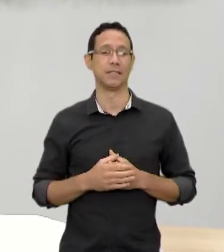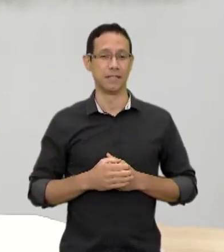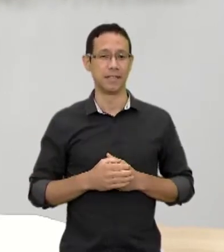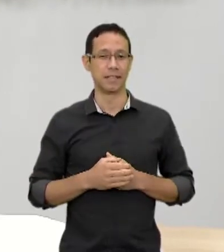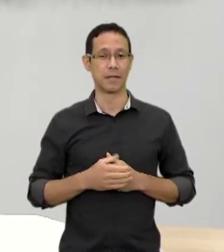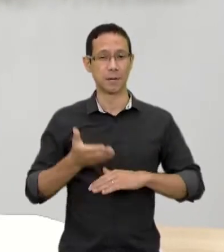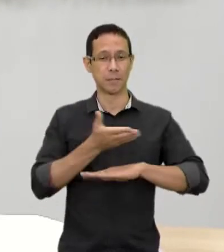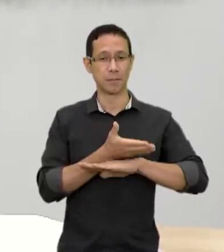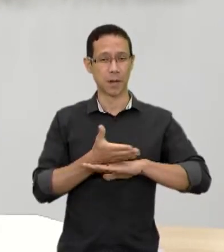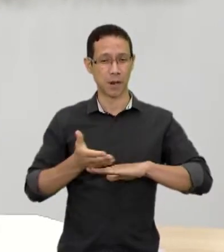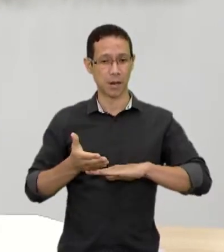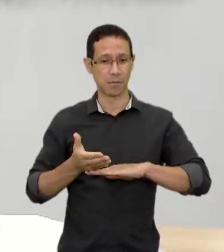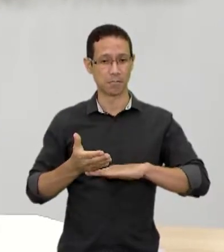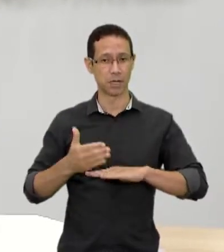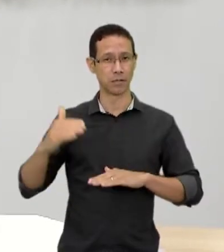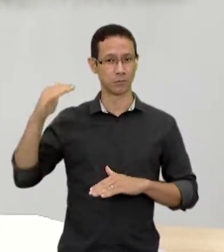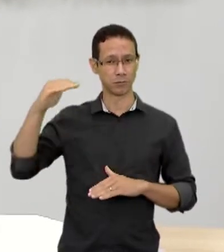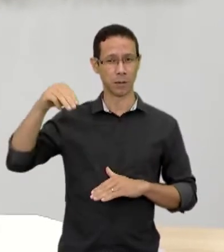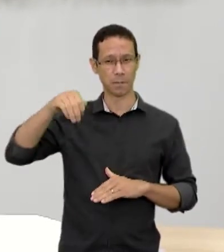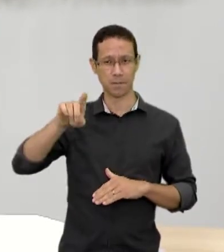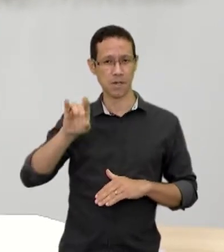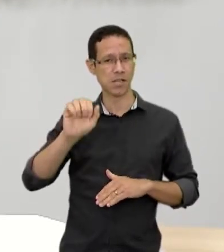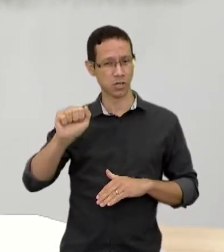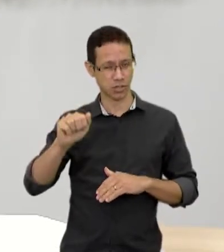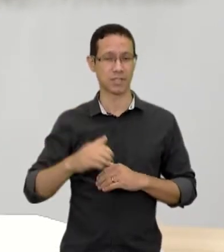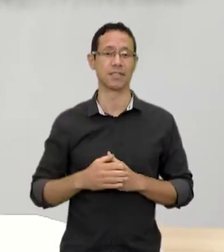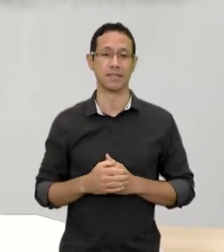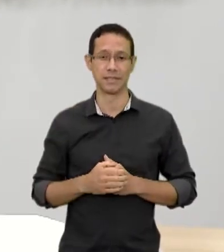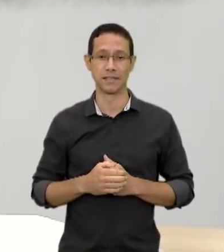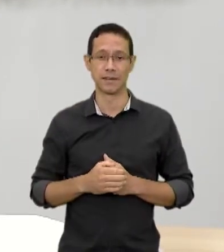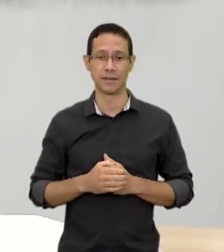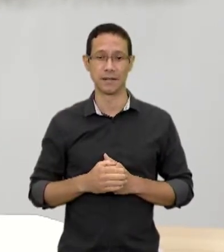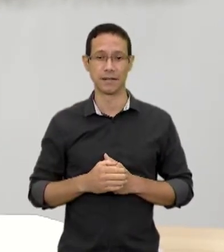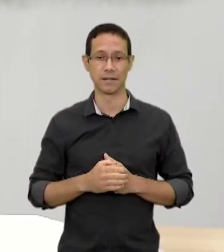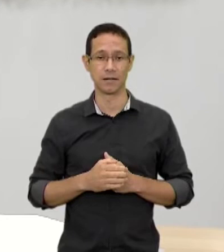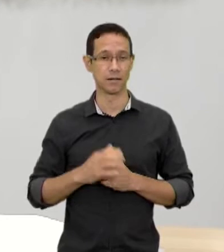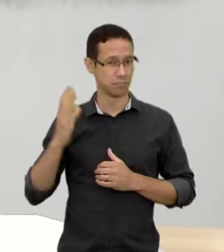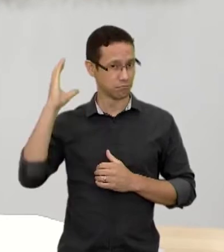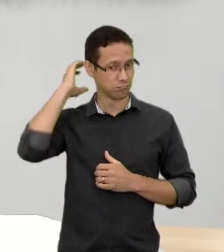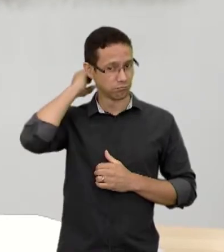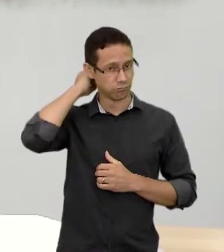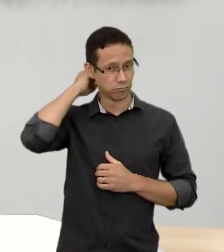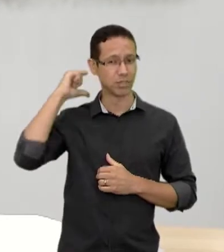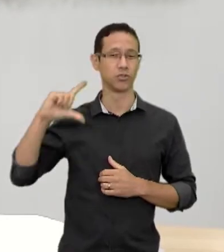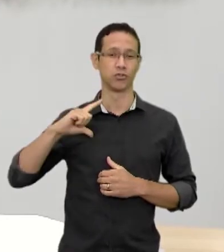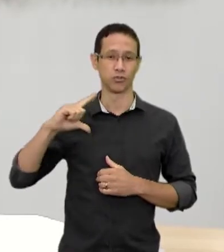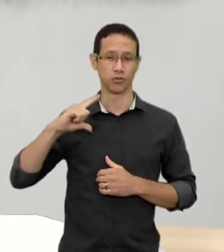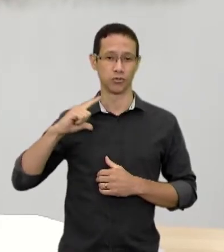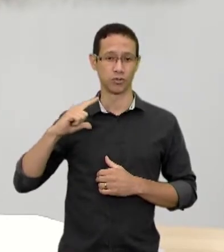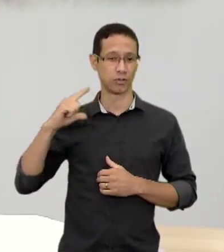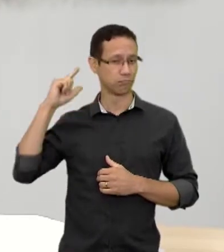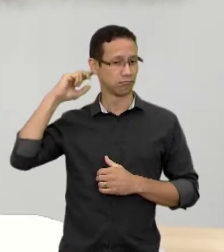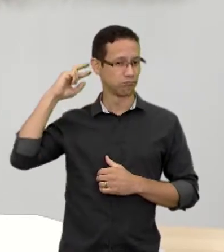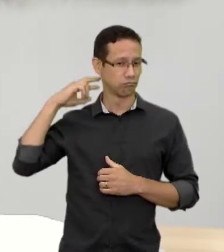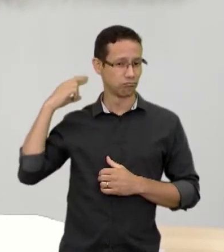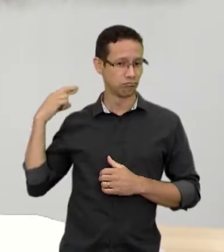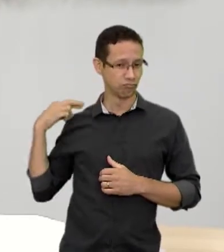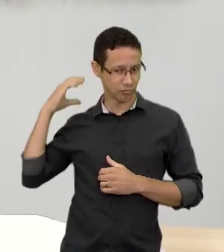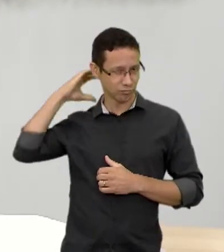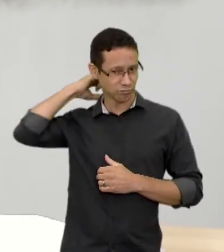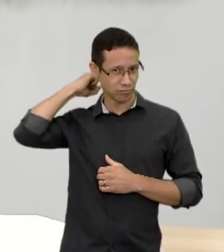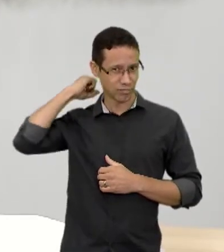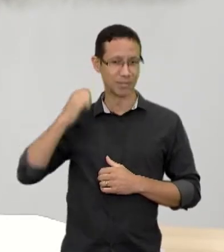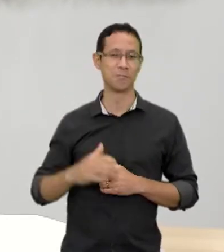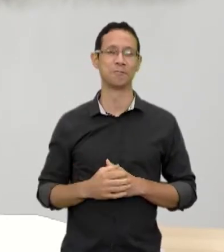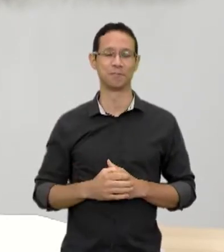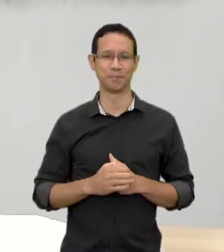Sou branca, estatura mediana, estou de cabelos presos, tipo assim, rabinho de cabelo, né? De cavalo,